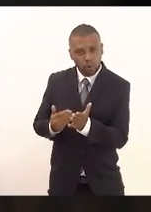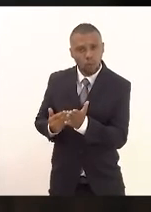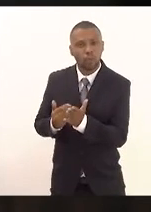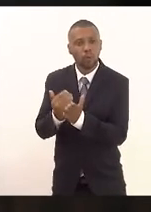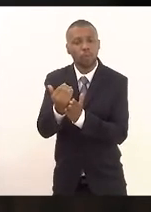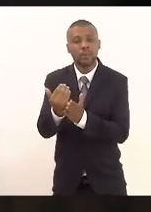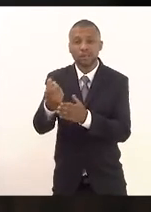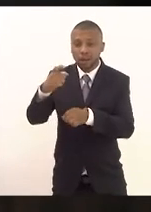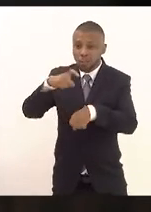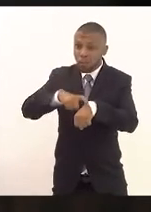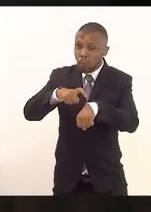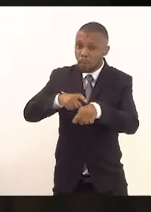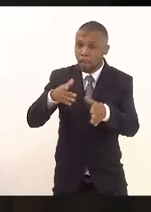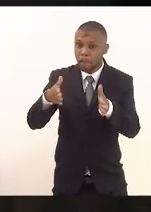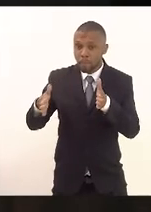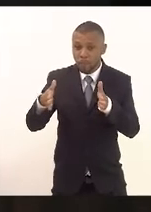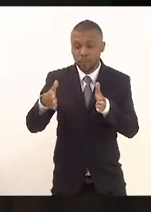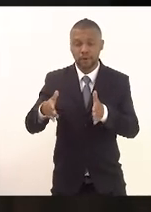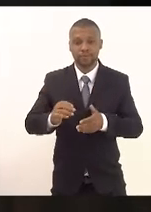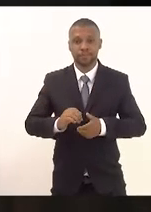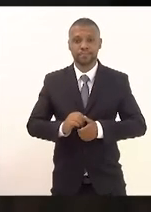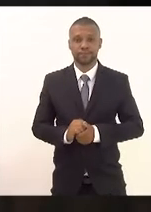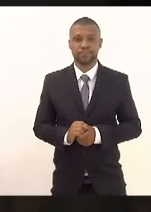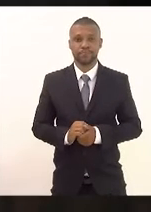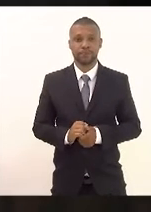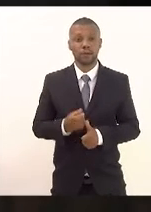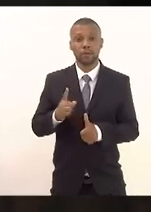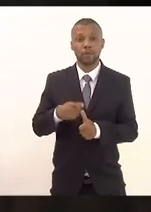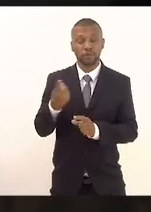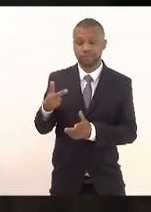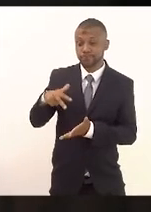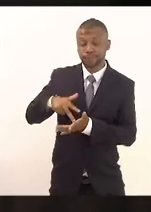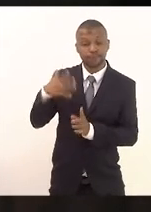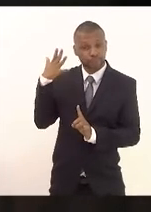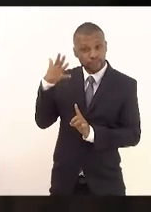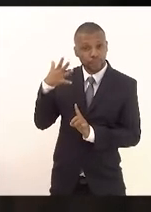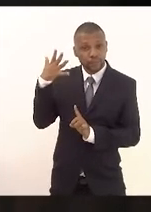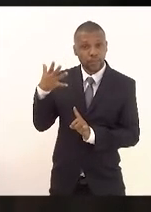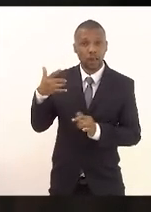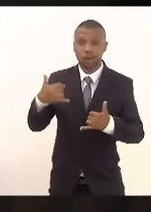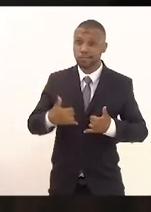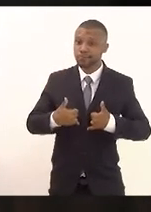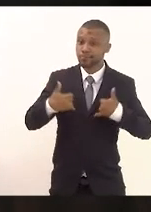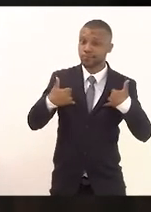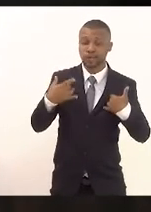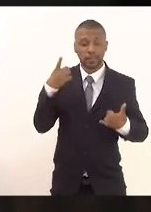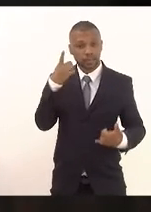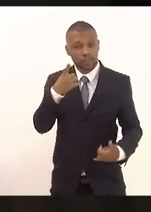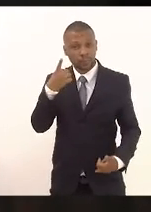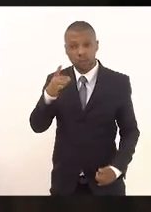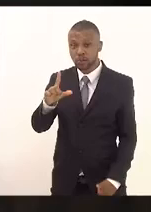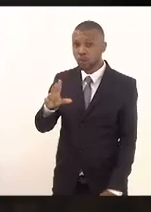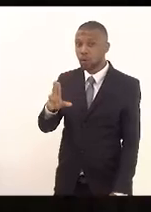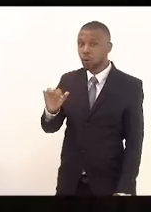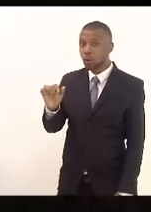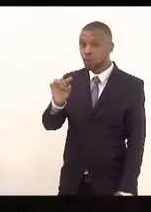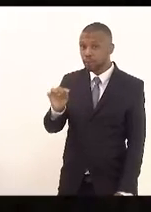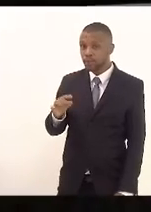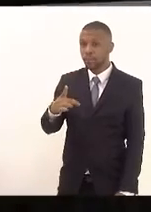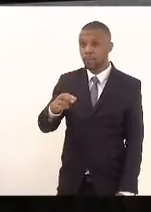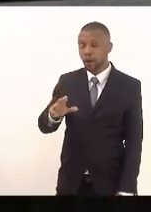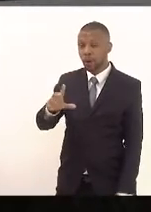inicial é o primeiro orador inscrito é o Nobre Deputado Luiz Paulo que dispõe de dez